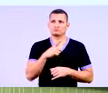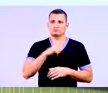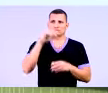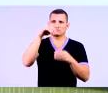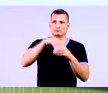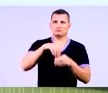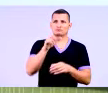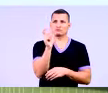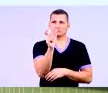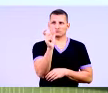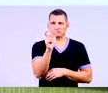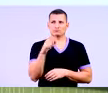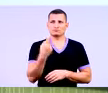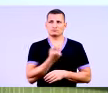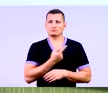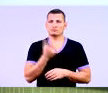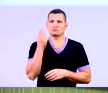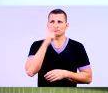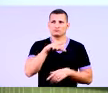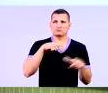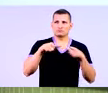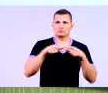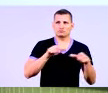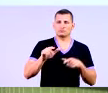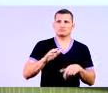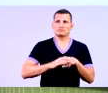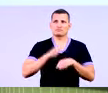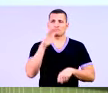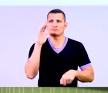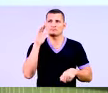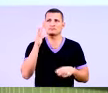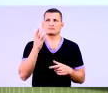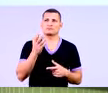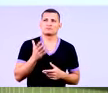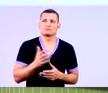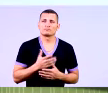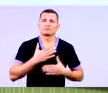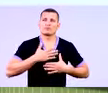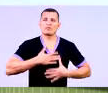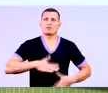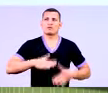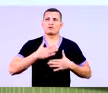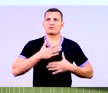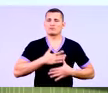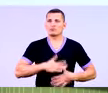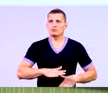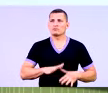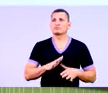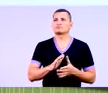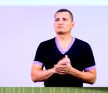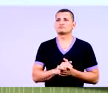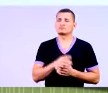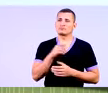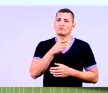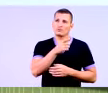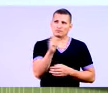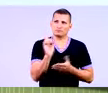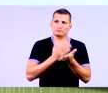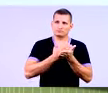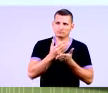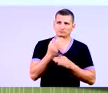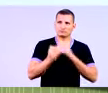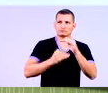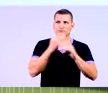variáveis para que a gente possa trabalhar de maneira mais é tranquila se vocês começarem a desenvolver